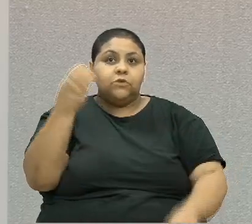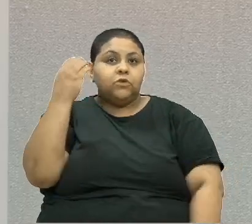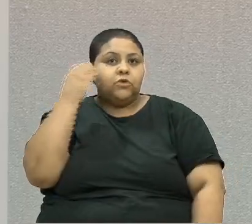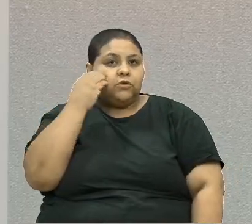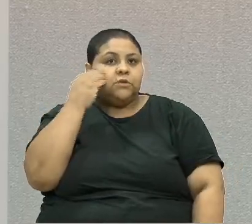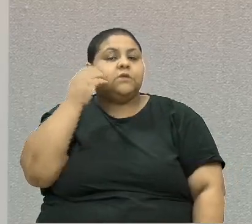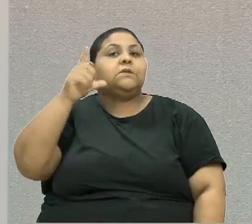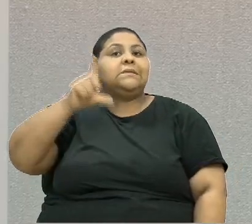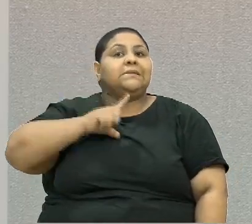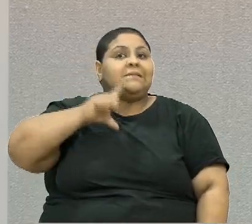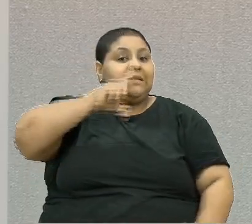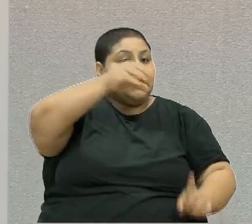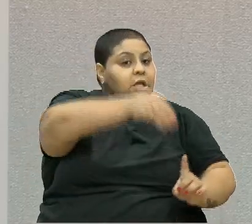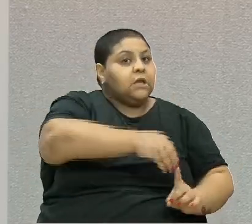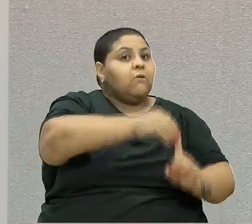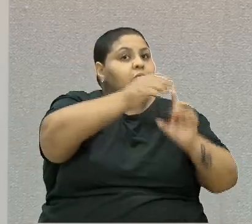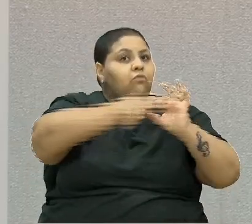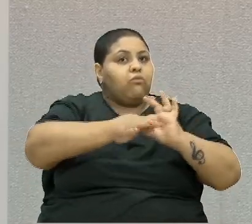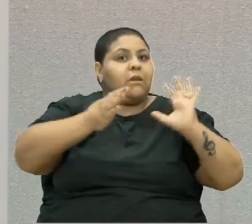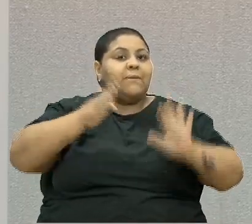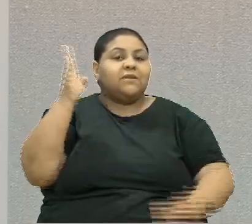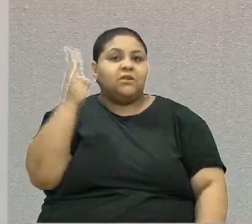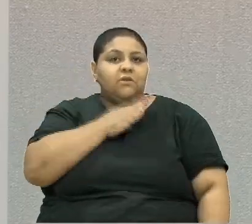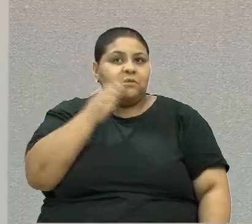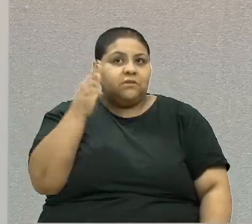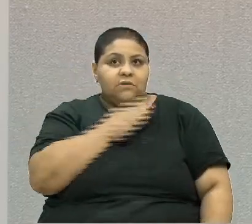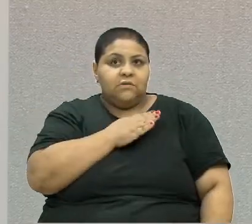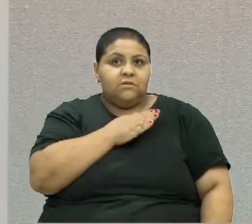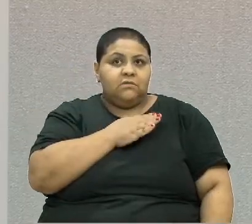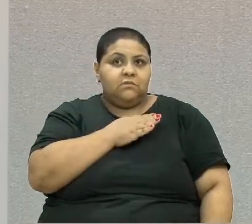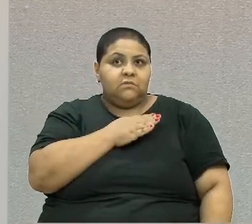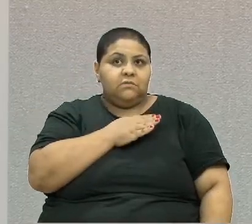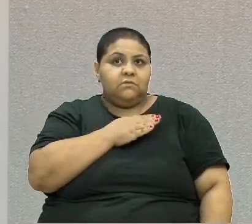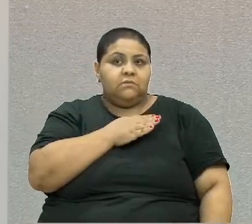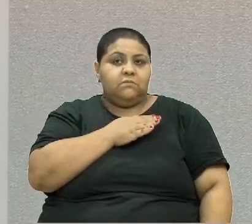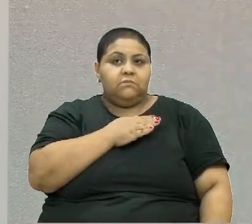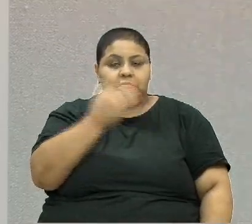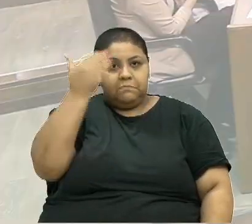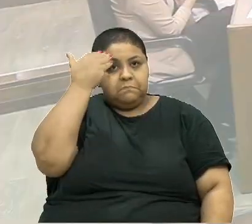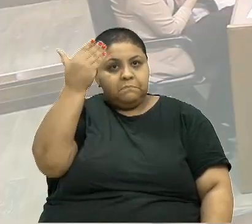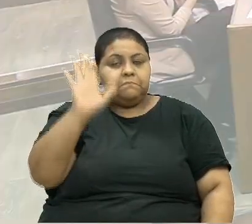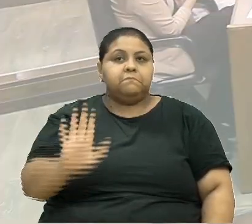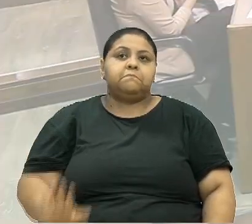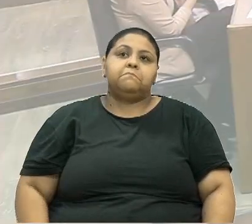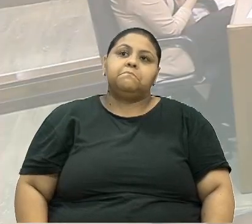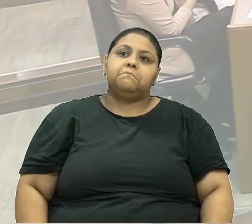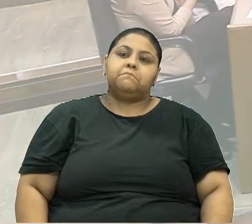público, tem que ter prioridade e liberação imediata, não ficar na mão de certas pessoas. Obrigado.